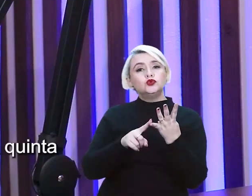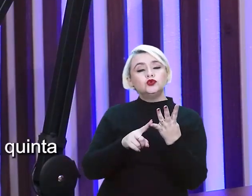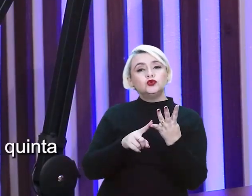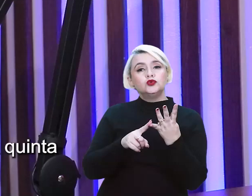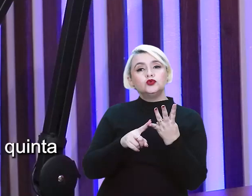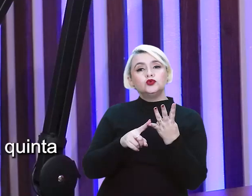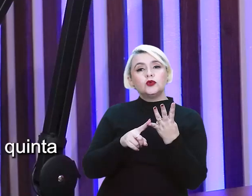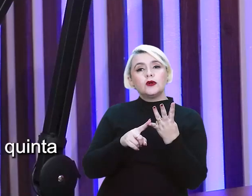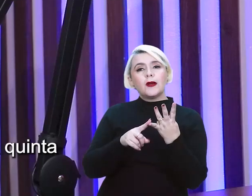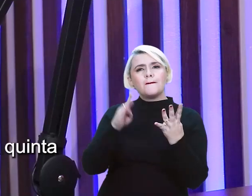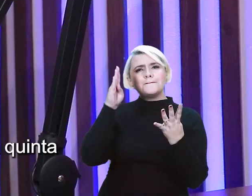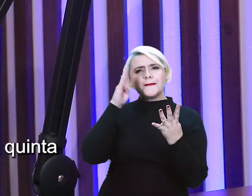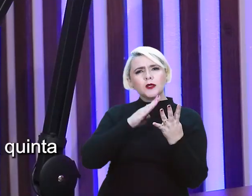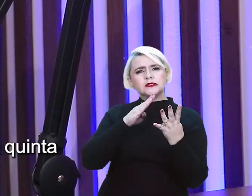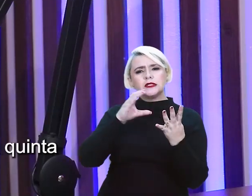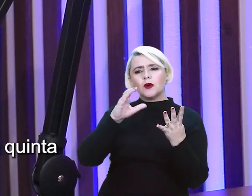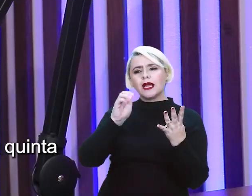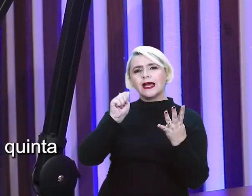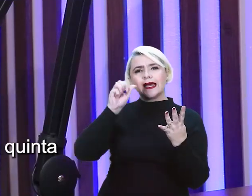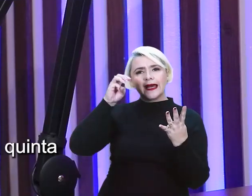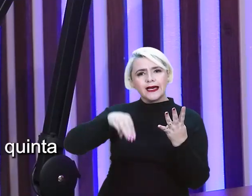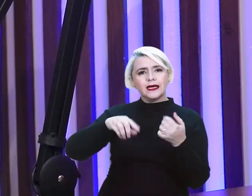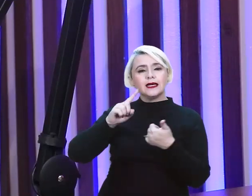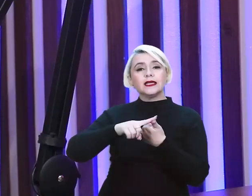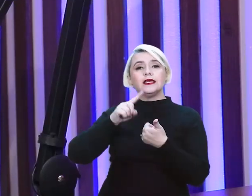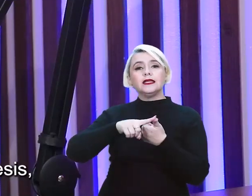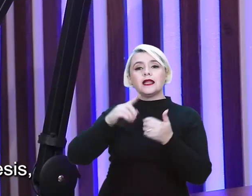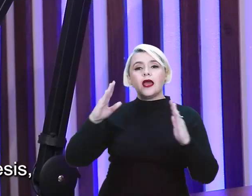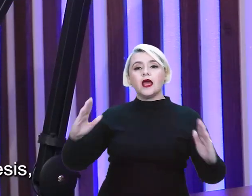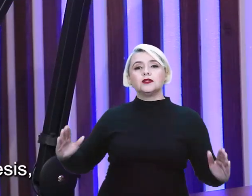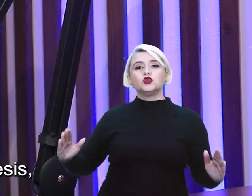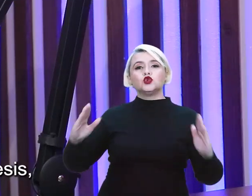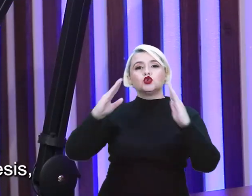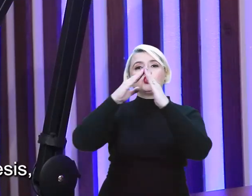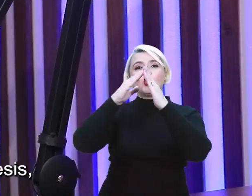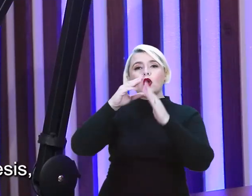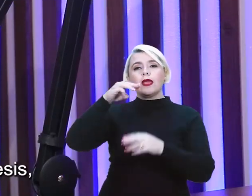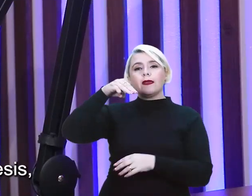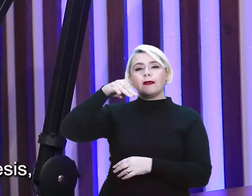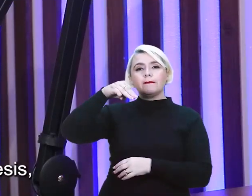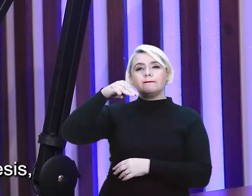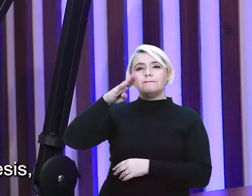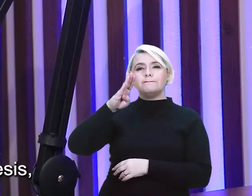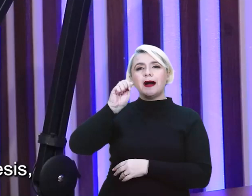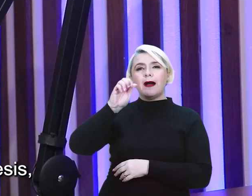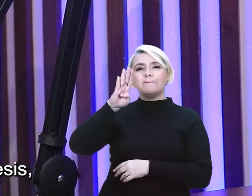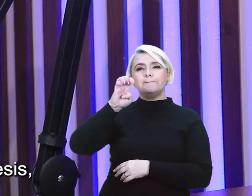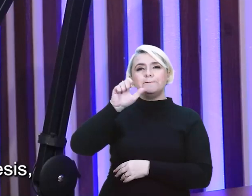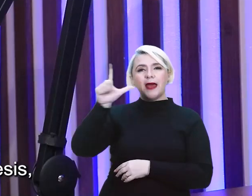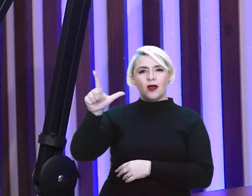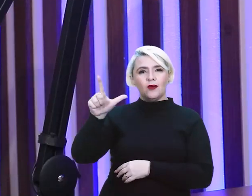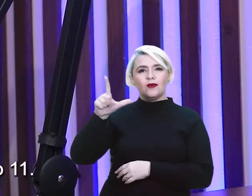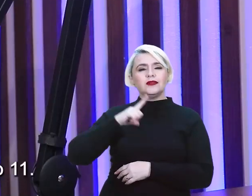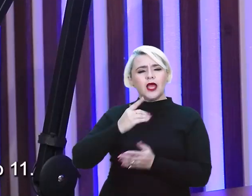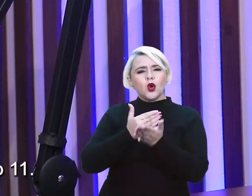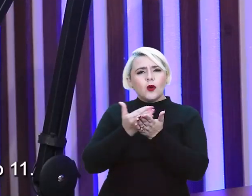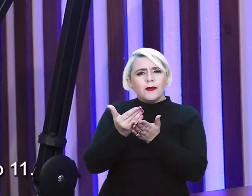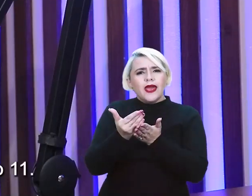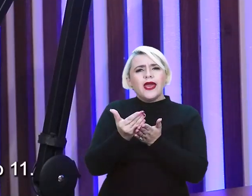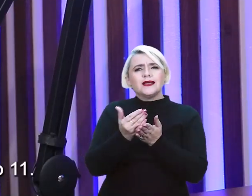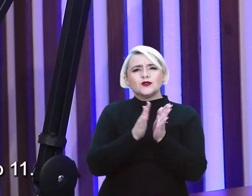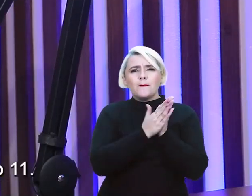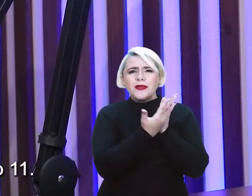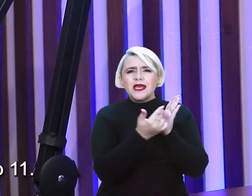é a maldição de Cã e a quinta é a Torre de Babel. São essas 5 maldições que tem logo início ali no Gênesis, entre